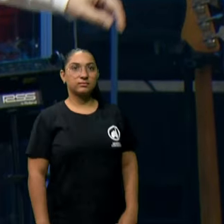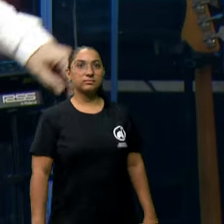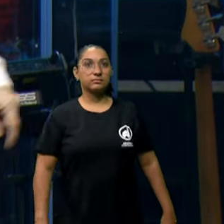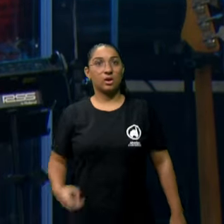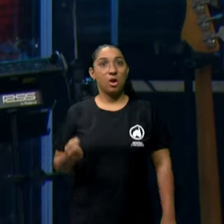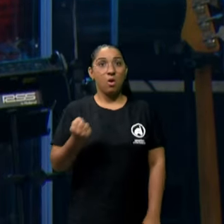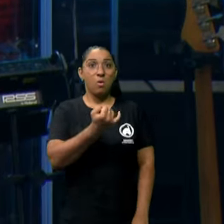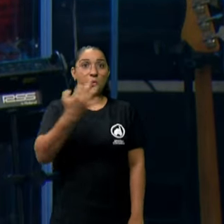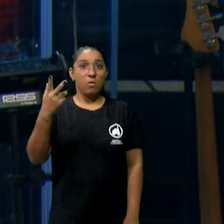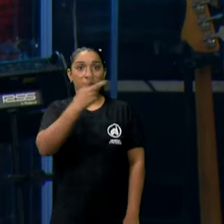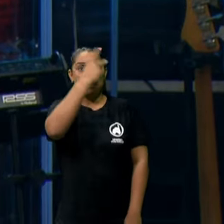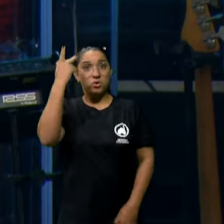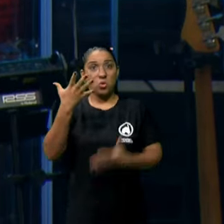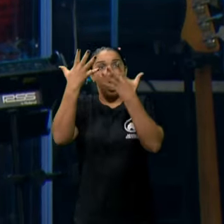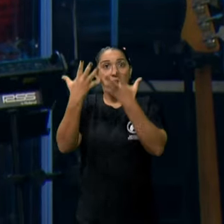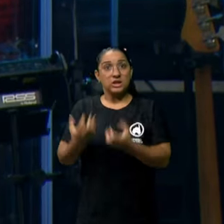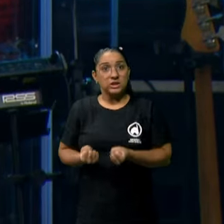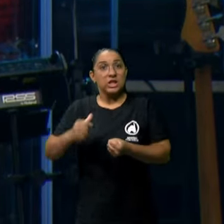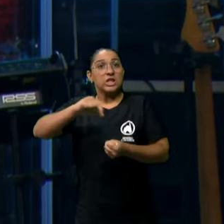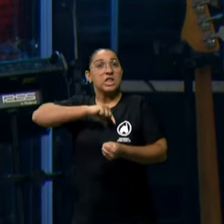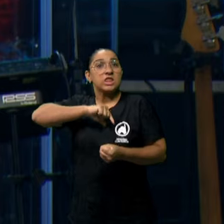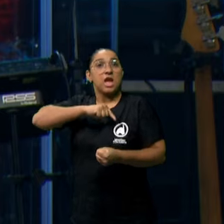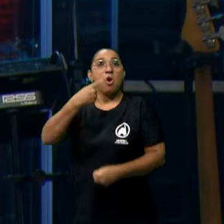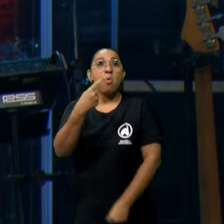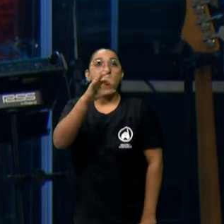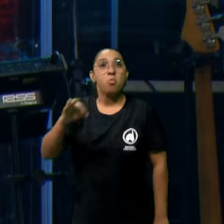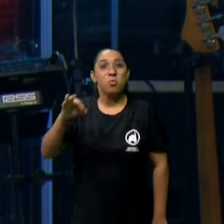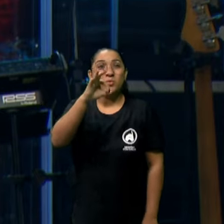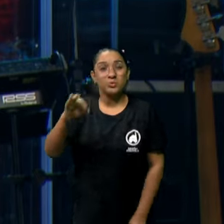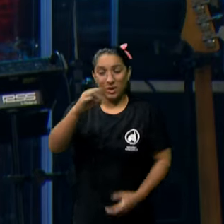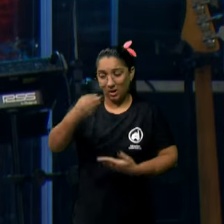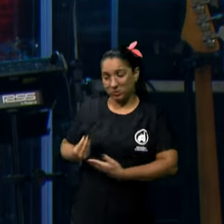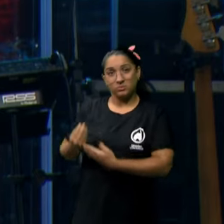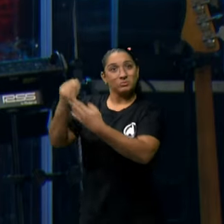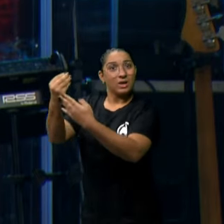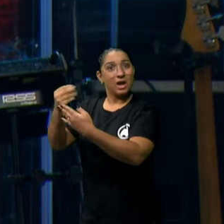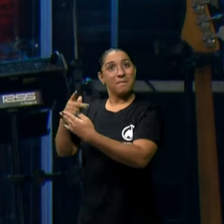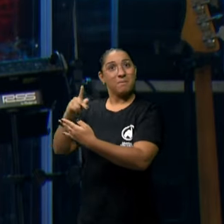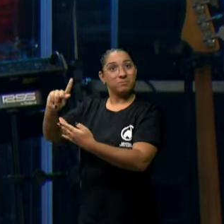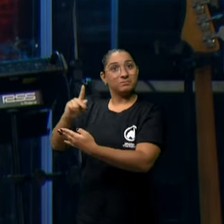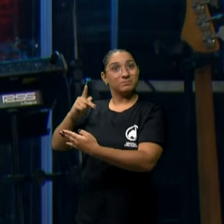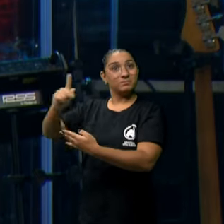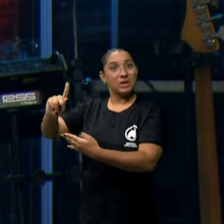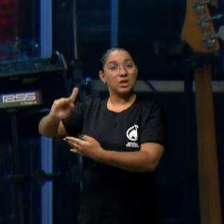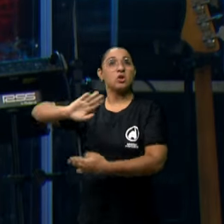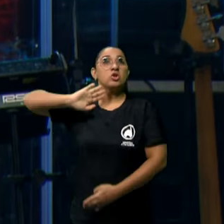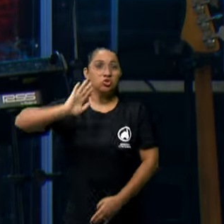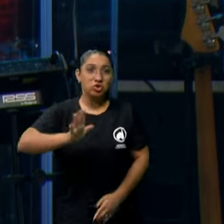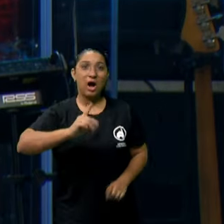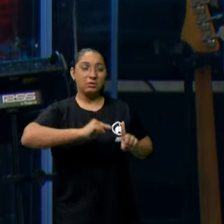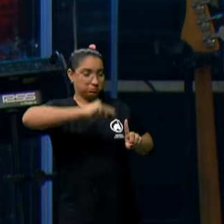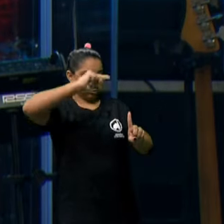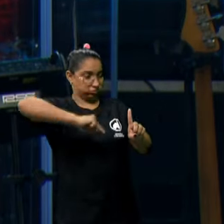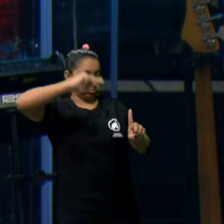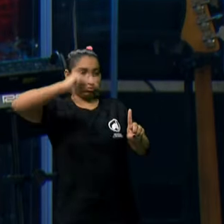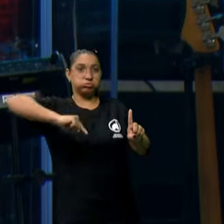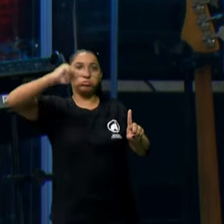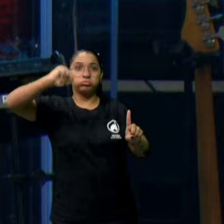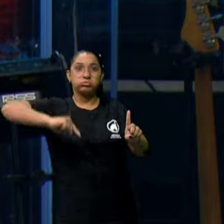quantos de vocês dão um por cento na estatística você já deram